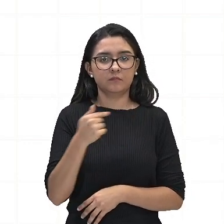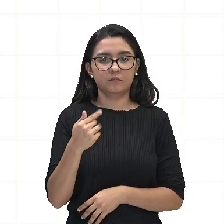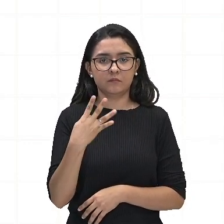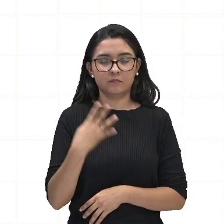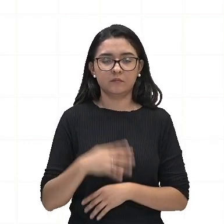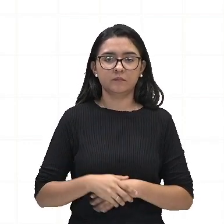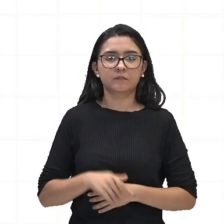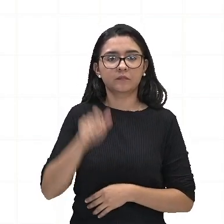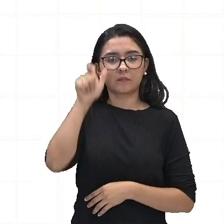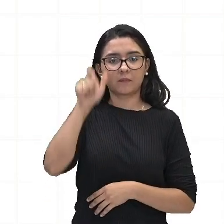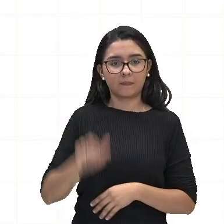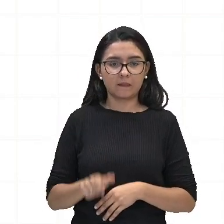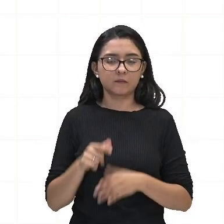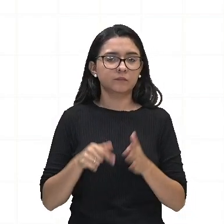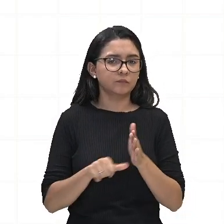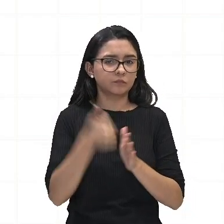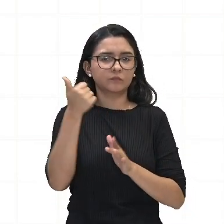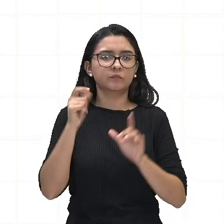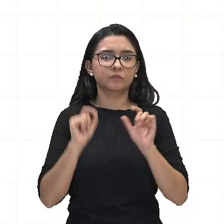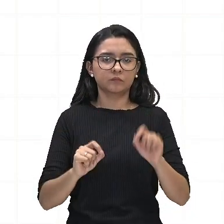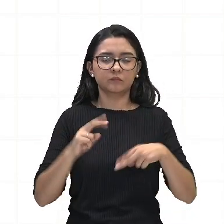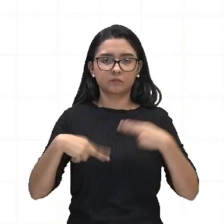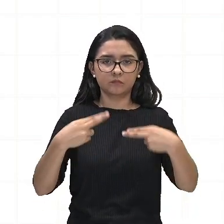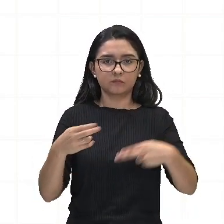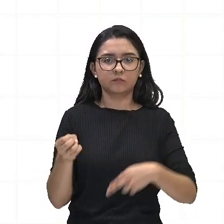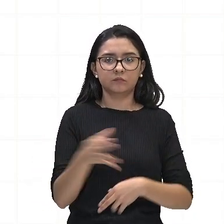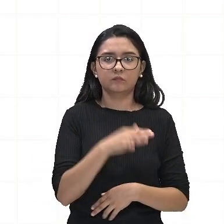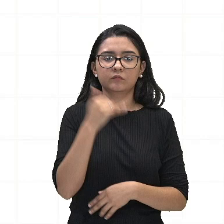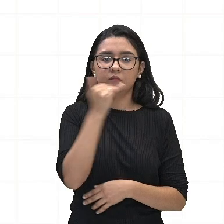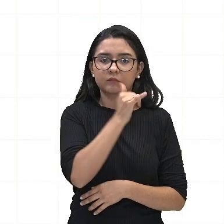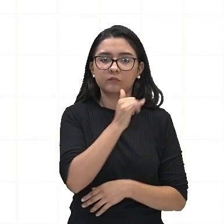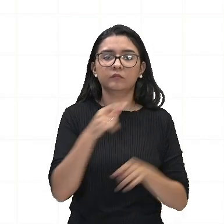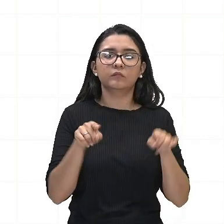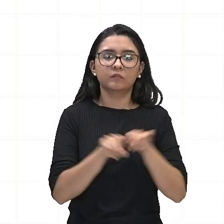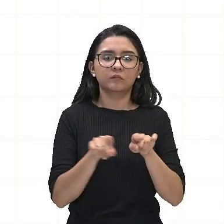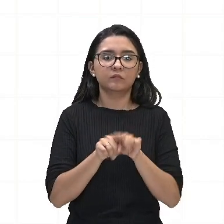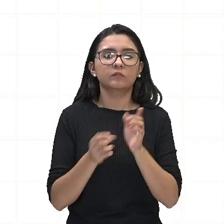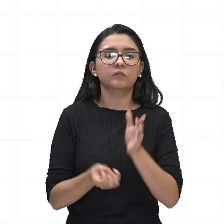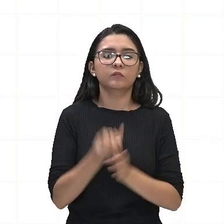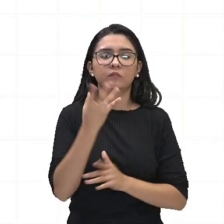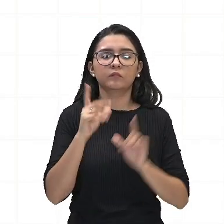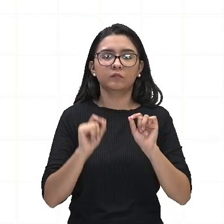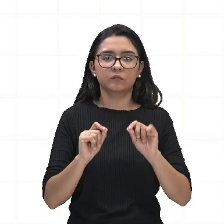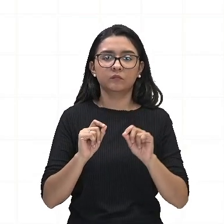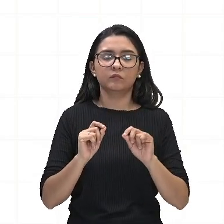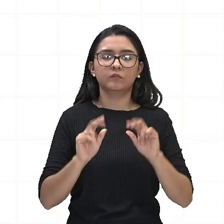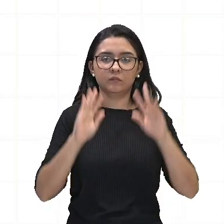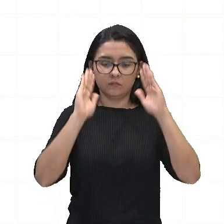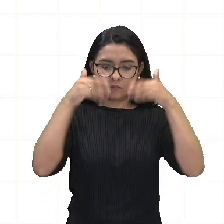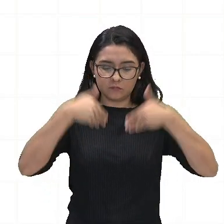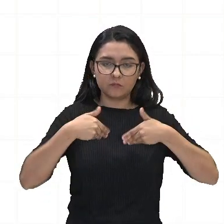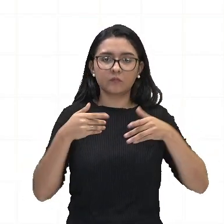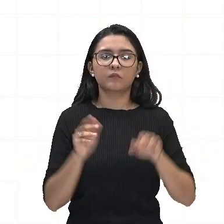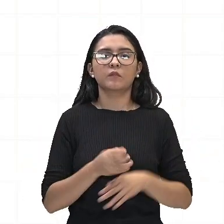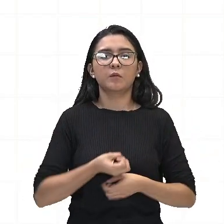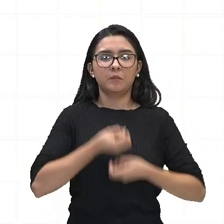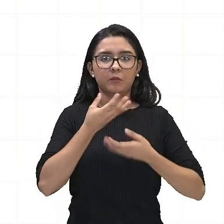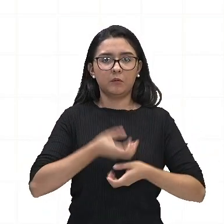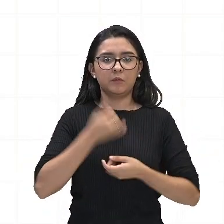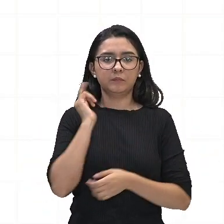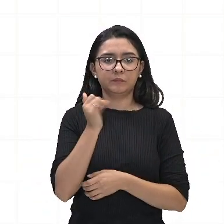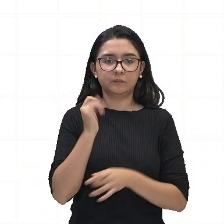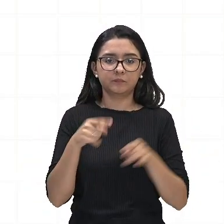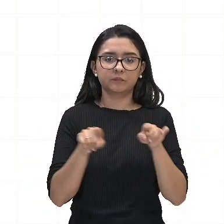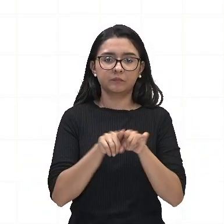do Renascimento italiano e fundador do humanismo. Poeta, orador e